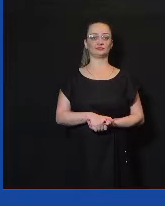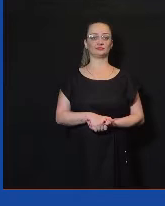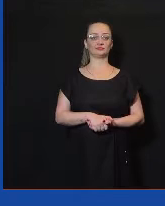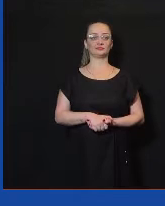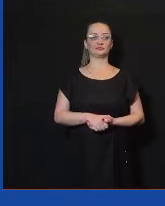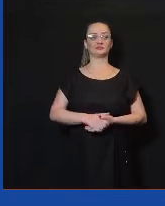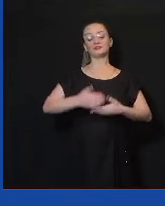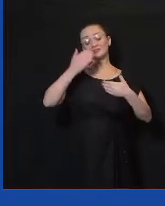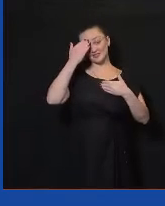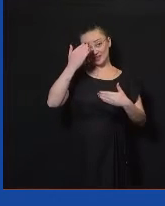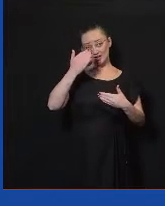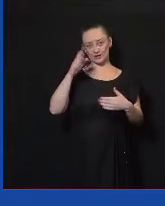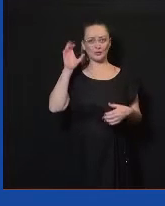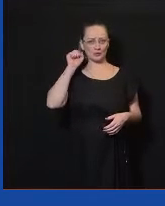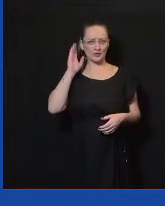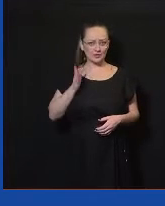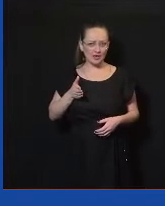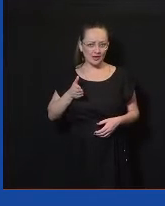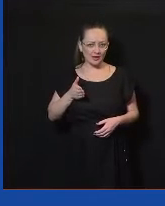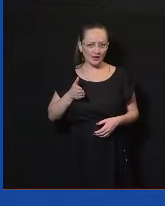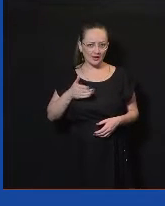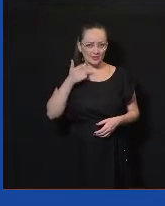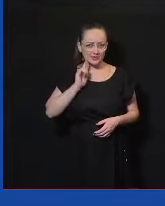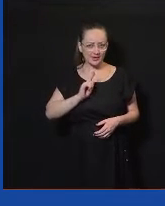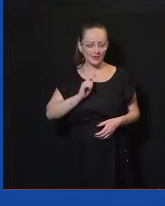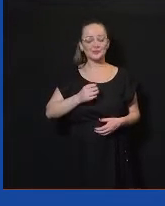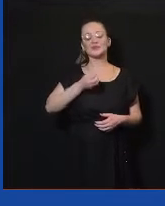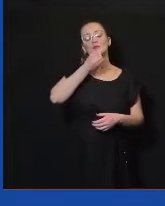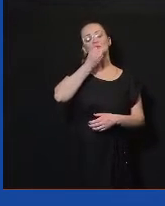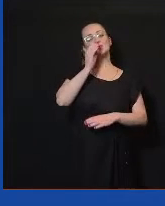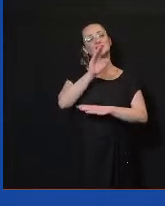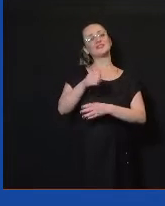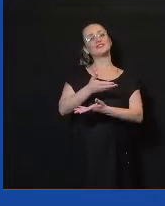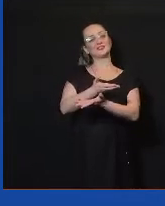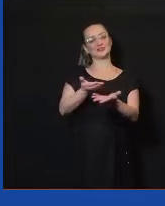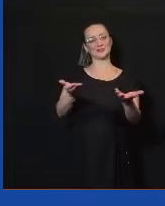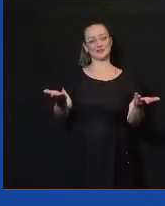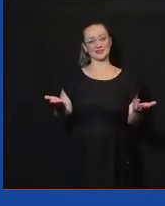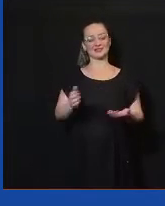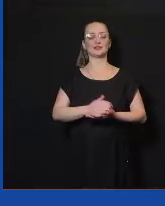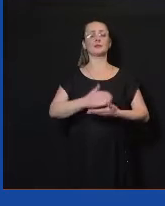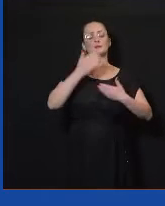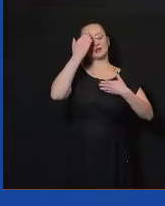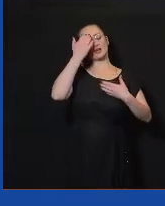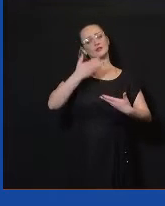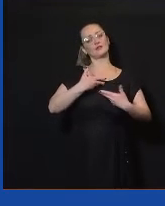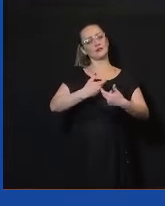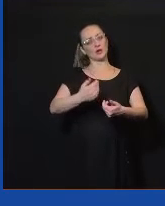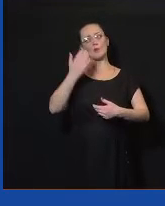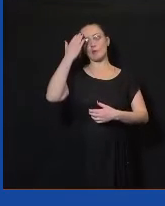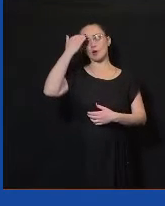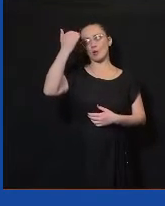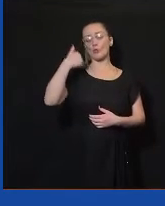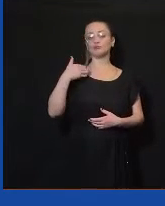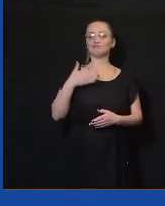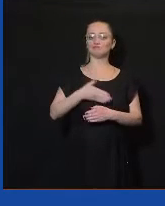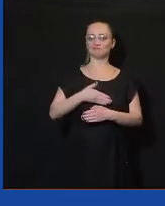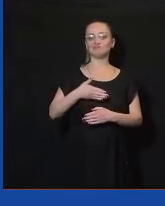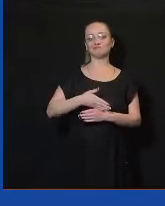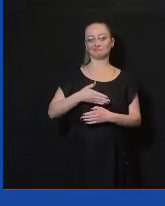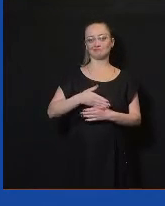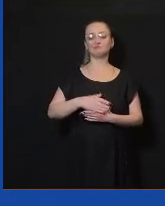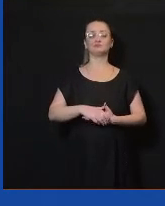Obrigado. Me escutam? Sim. Boa tarde a todos. Obrigado pelo convite. É uma honra, né,